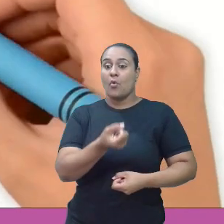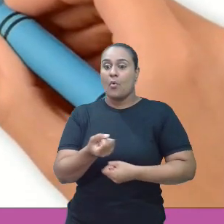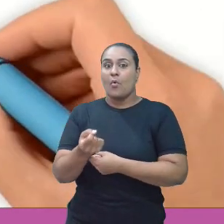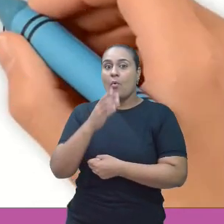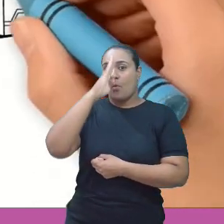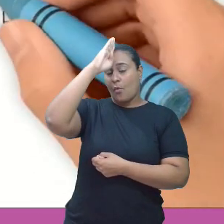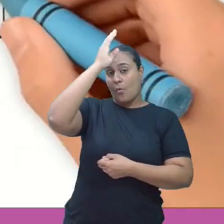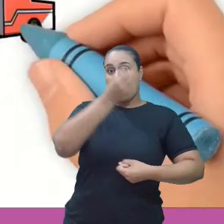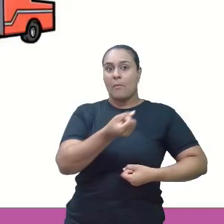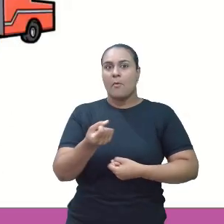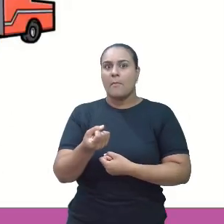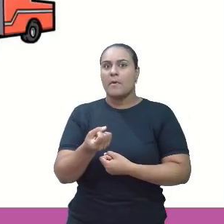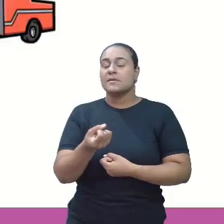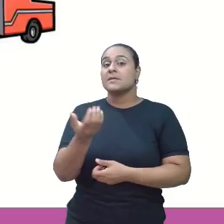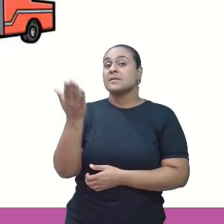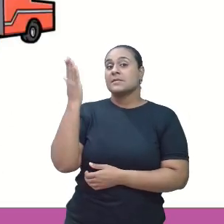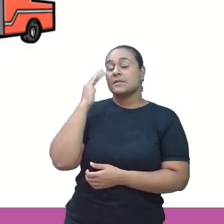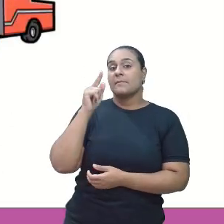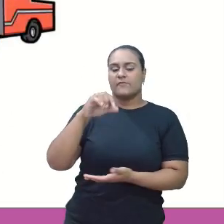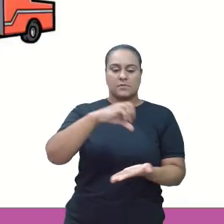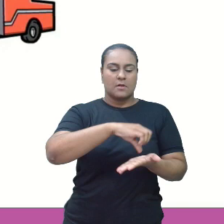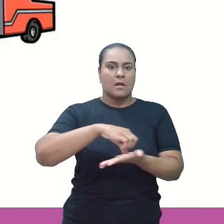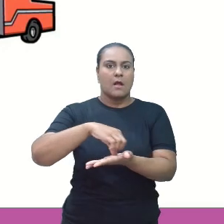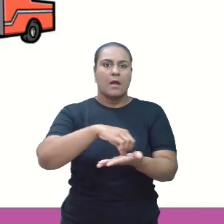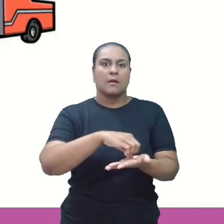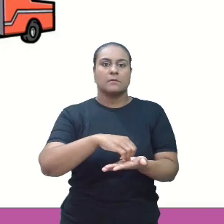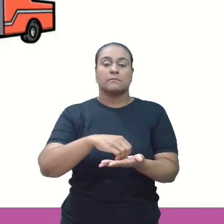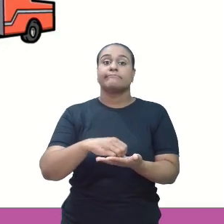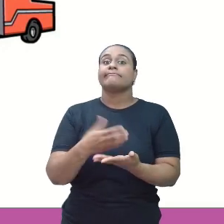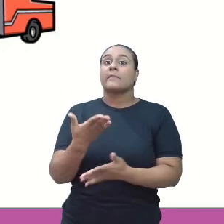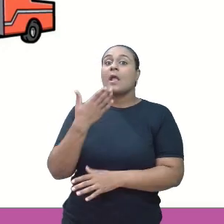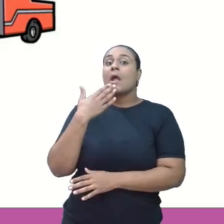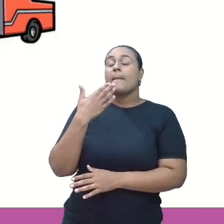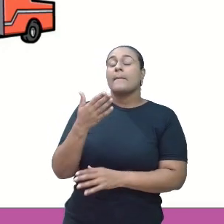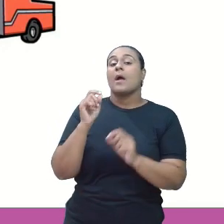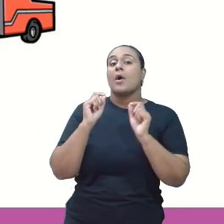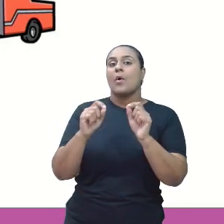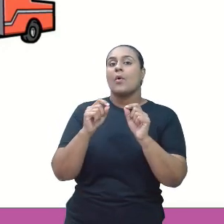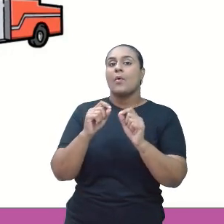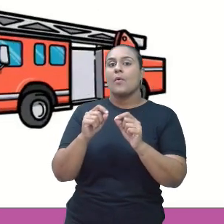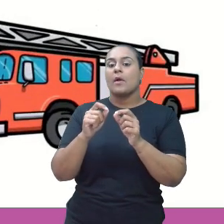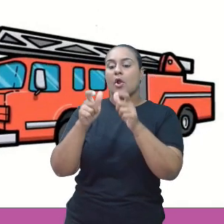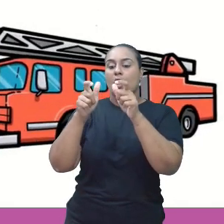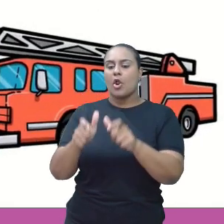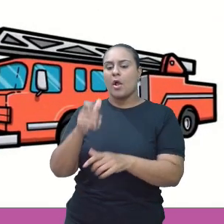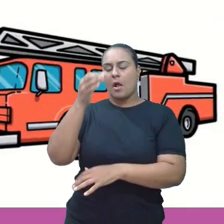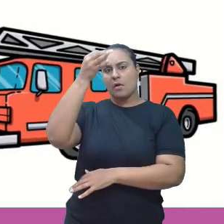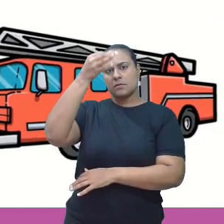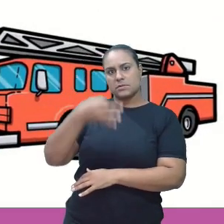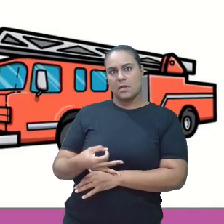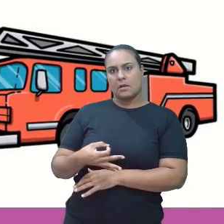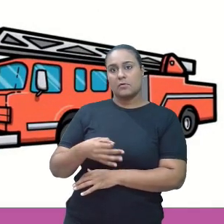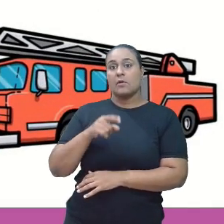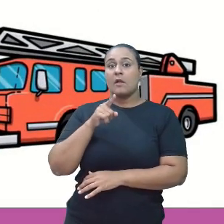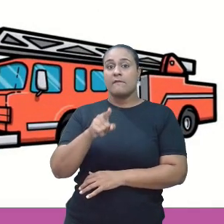com um GPS e pede a coordenada geográfica para poder te localizar. E aí você passa o seguinte